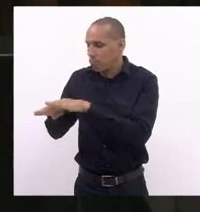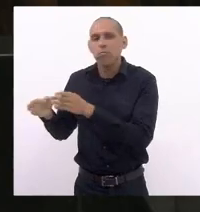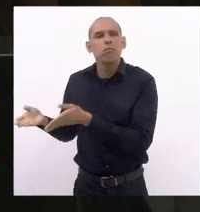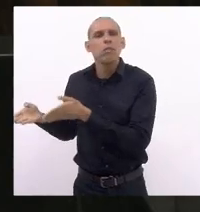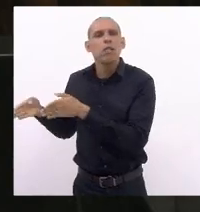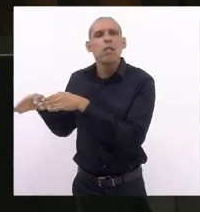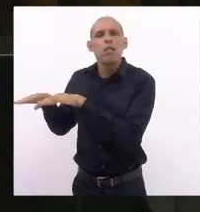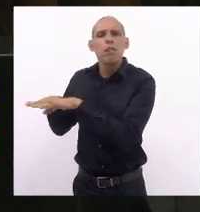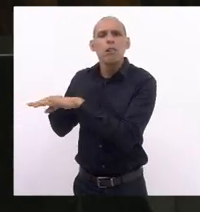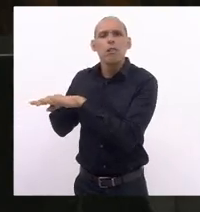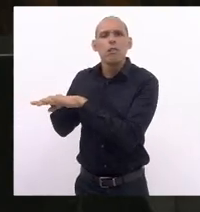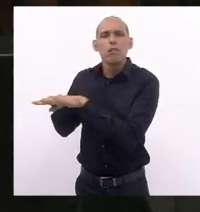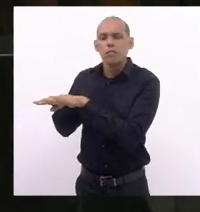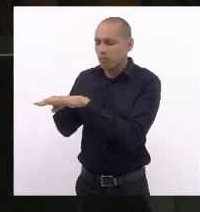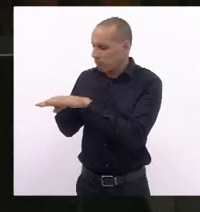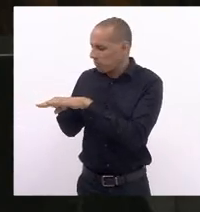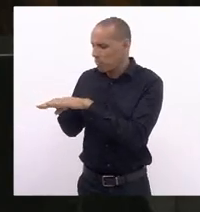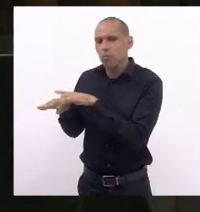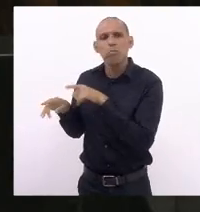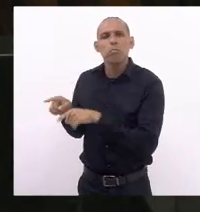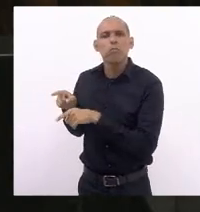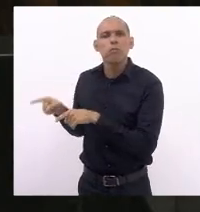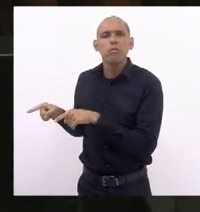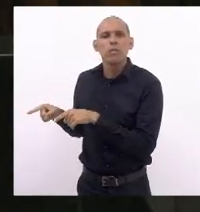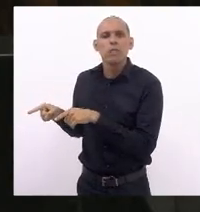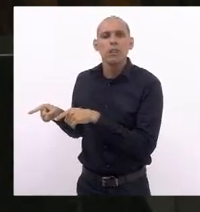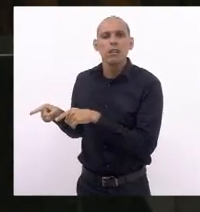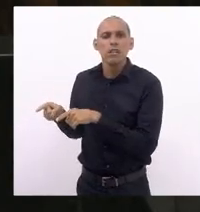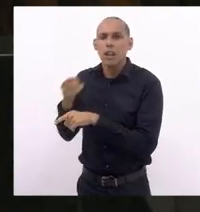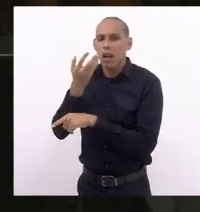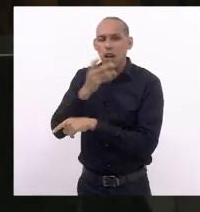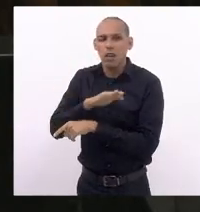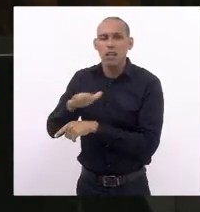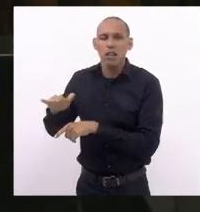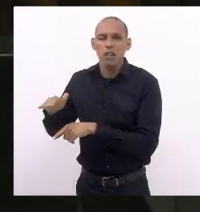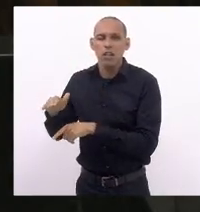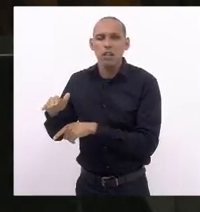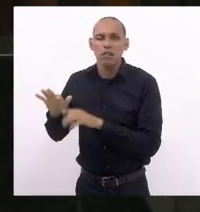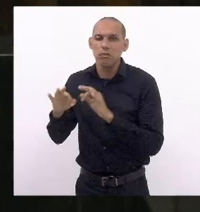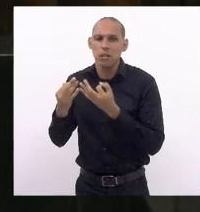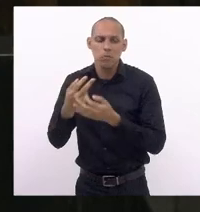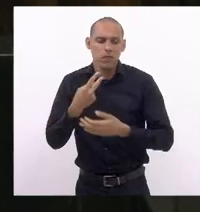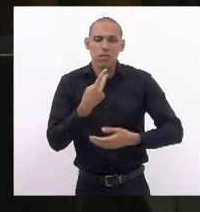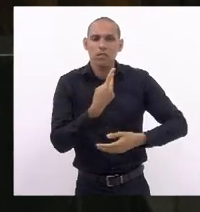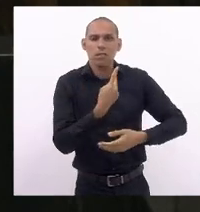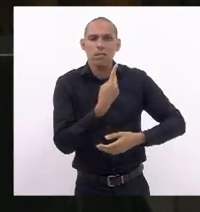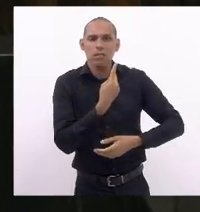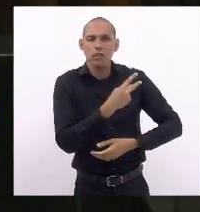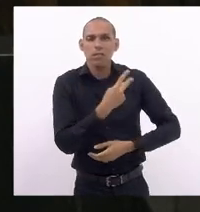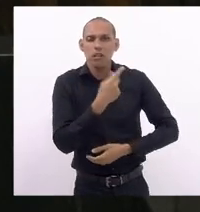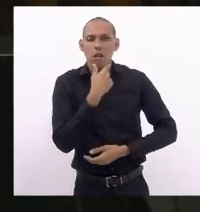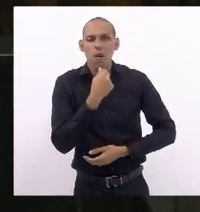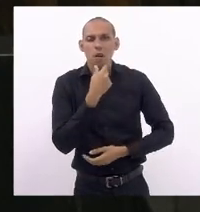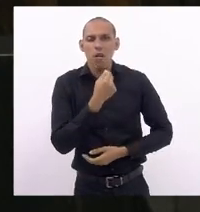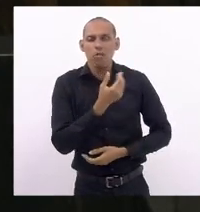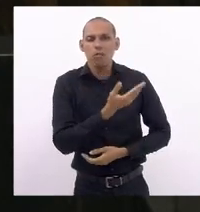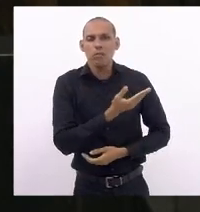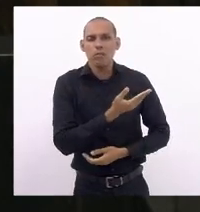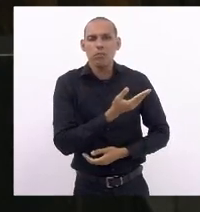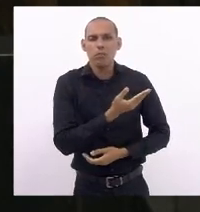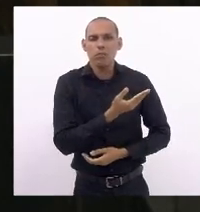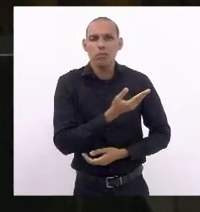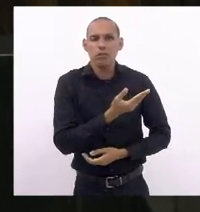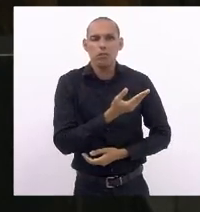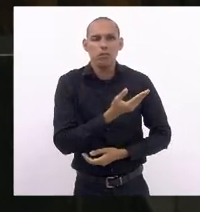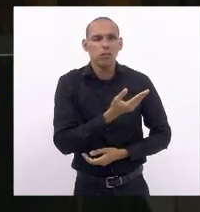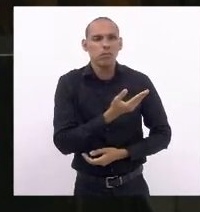E esses pacotes eram 2 crianças da família desse senhor. Então, de fato, isso mexe com o